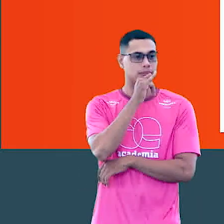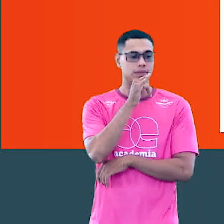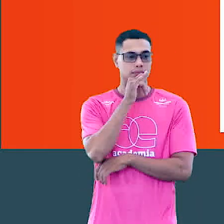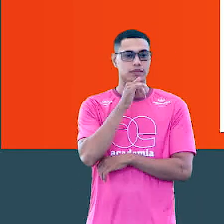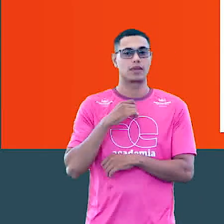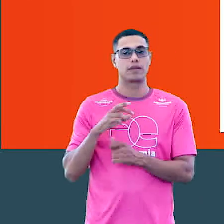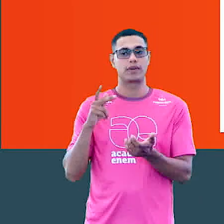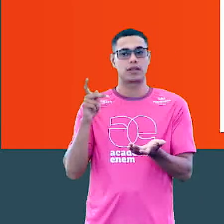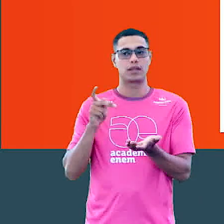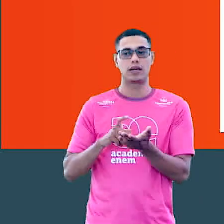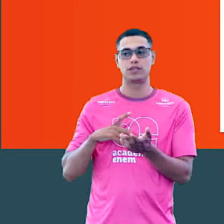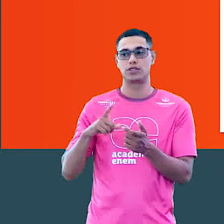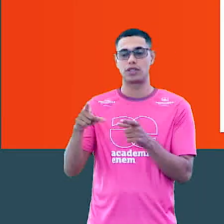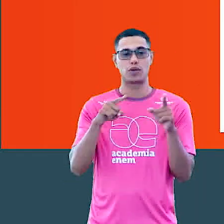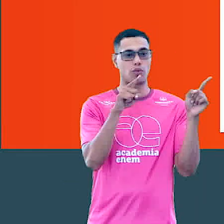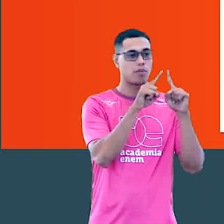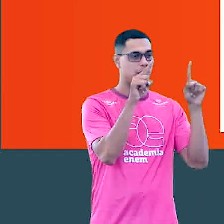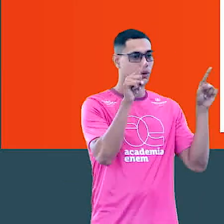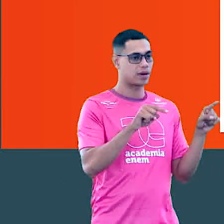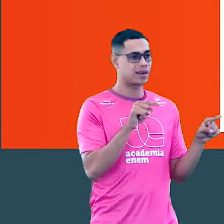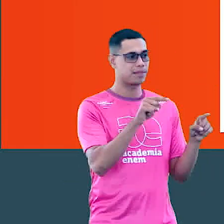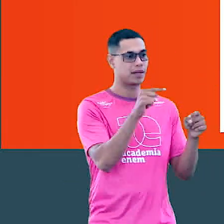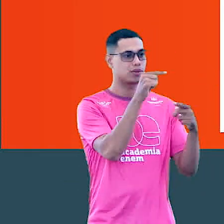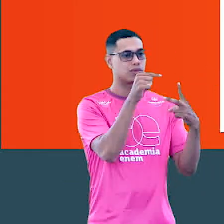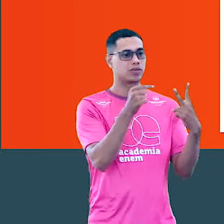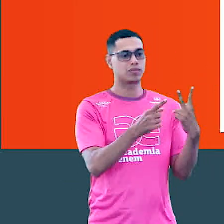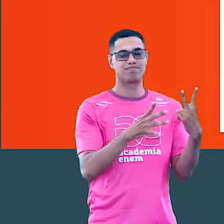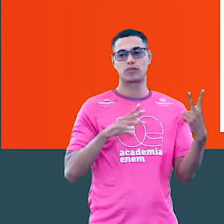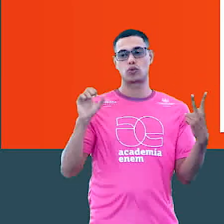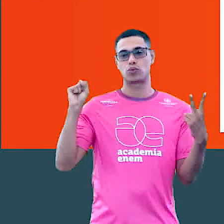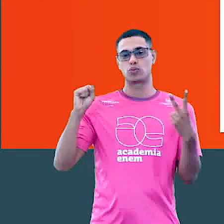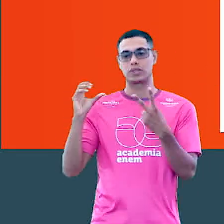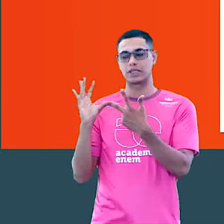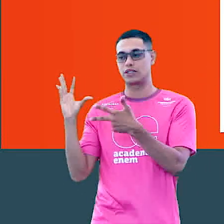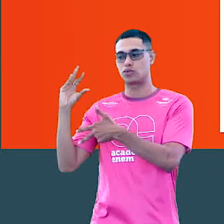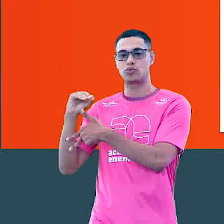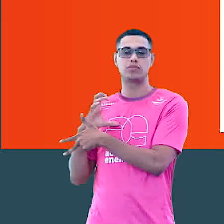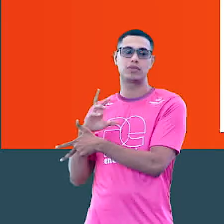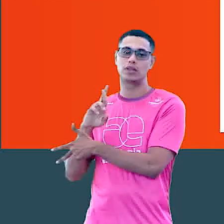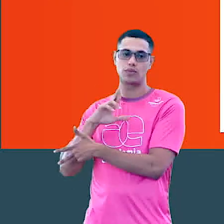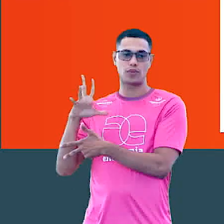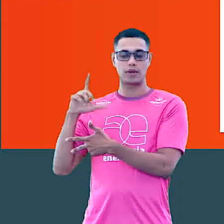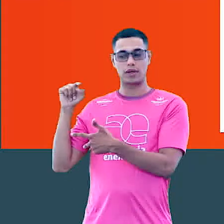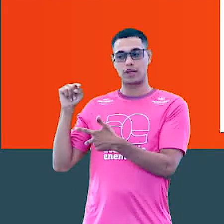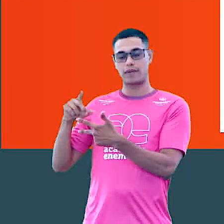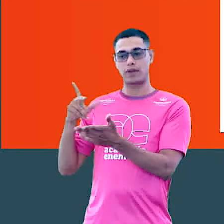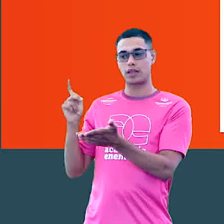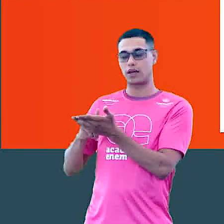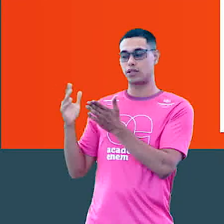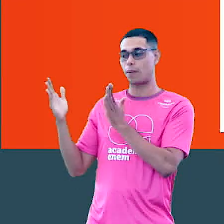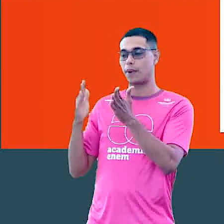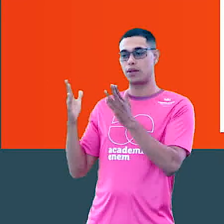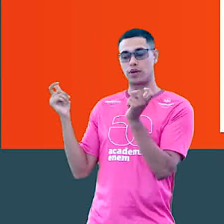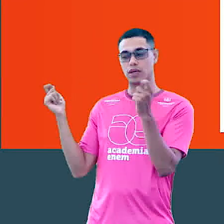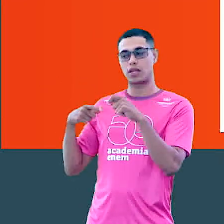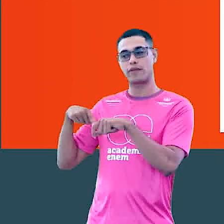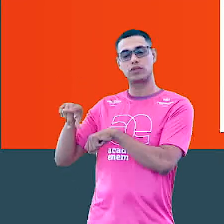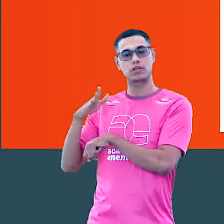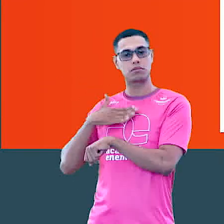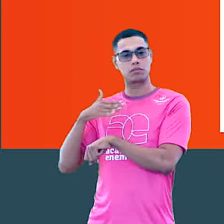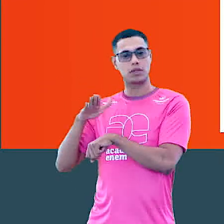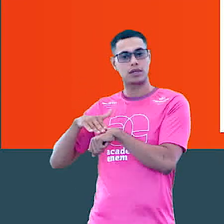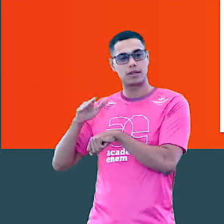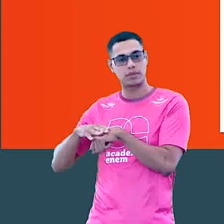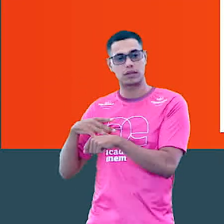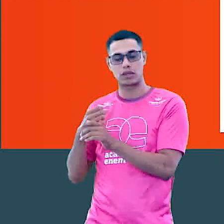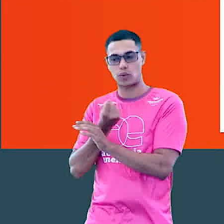é nenhum desses programas aí. O SISU é apenas o período de acesso para você colocar